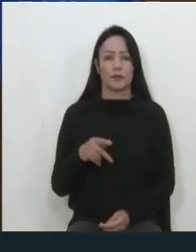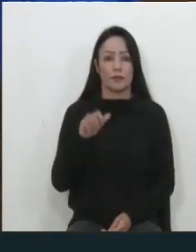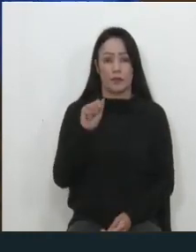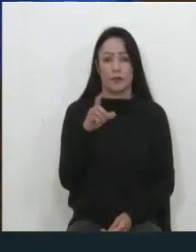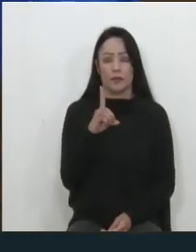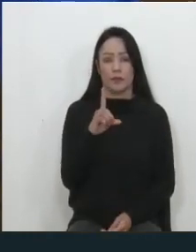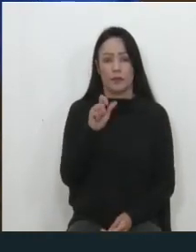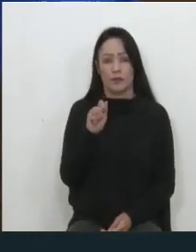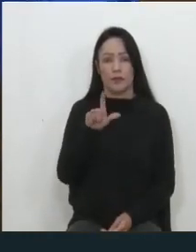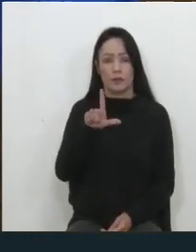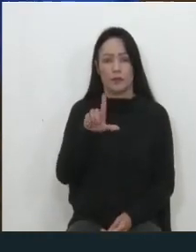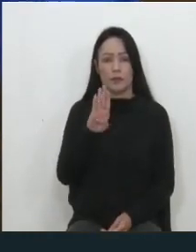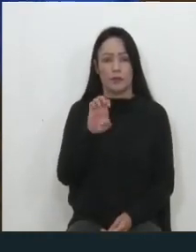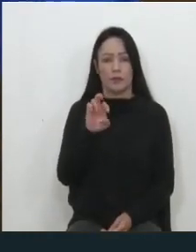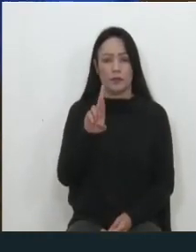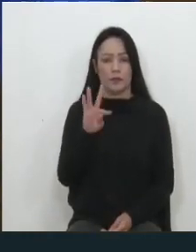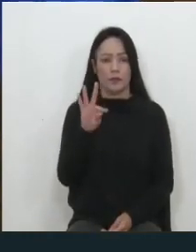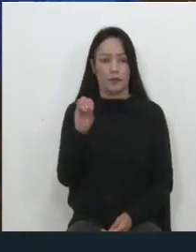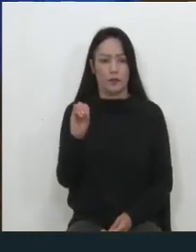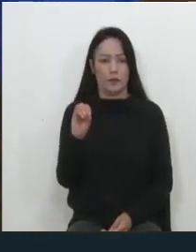Adalberto Cardoso, do PSC.